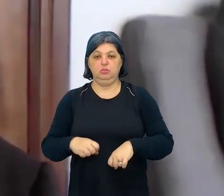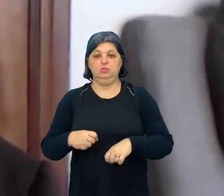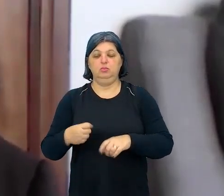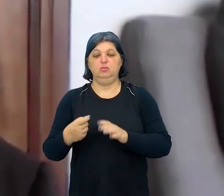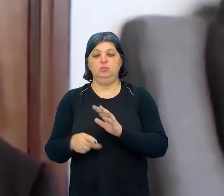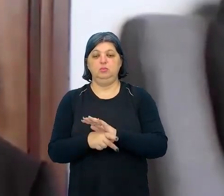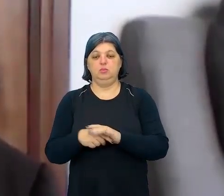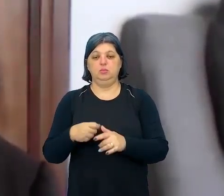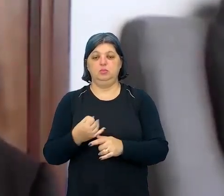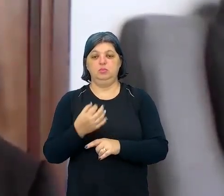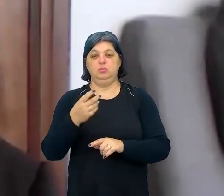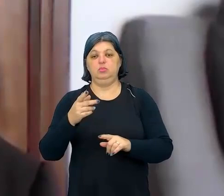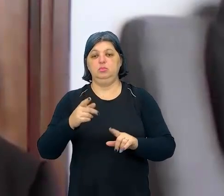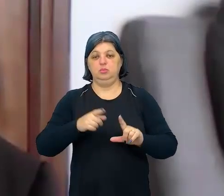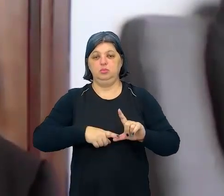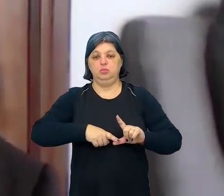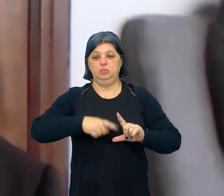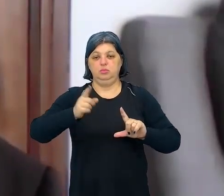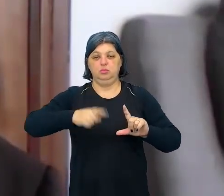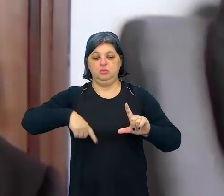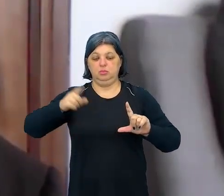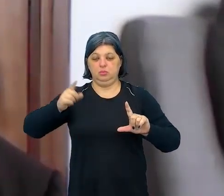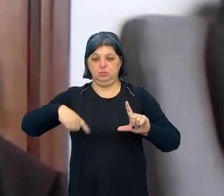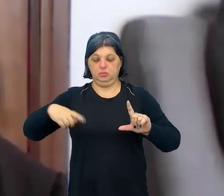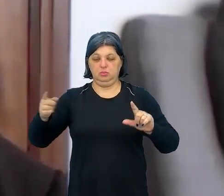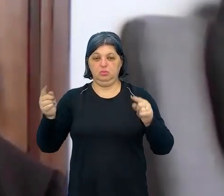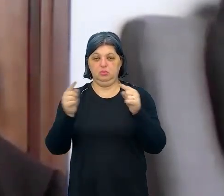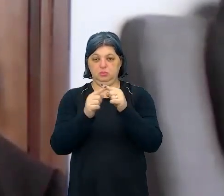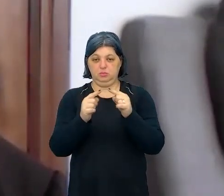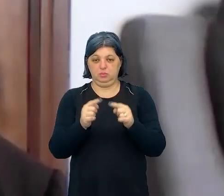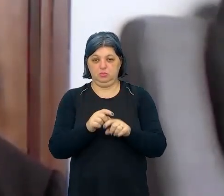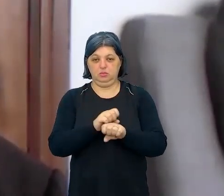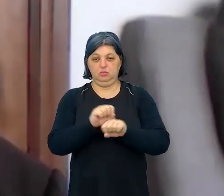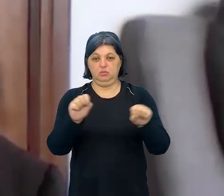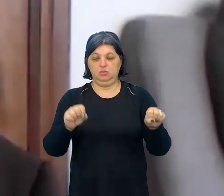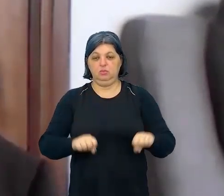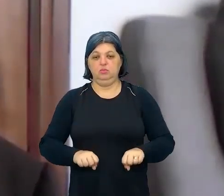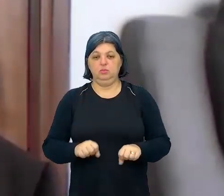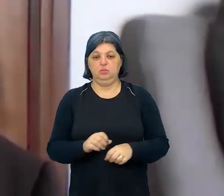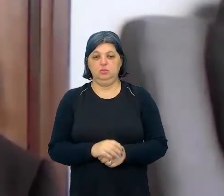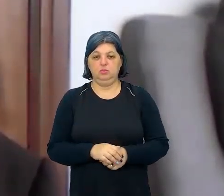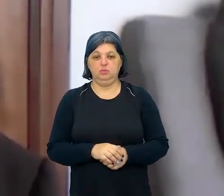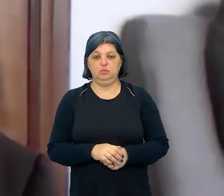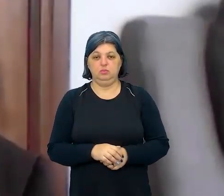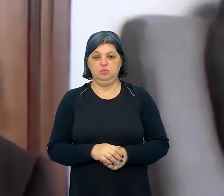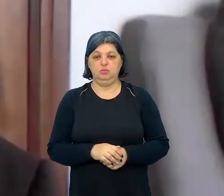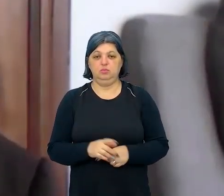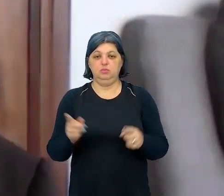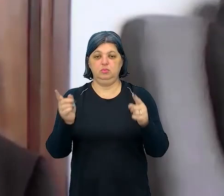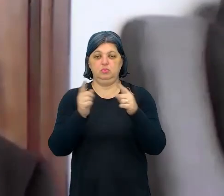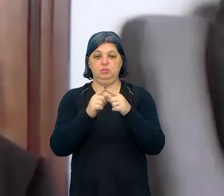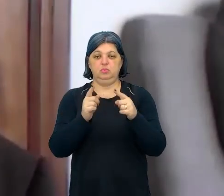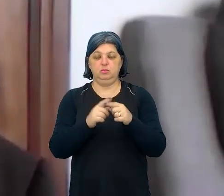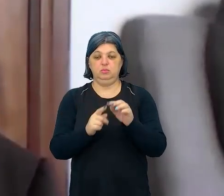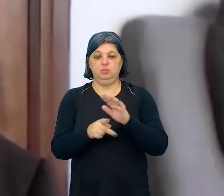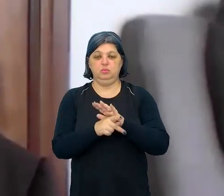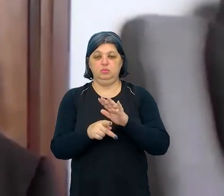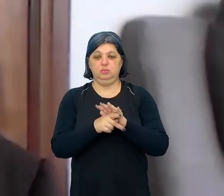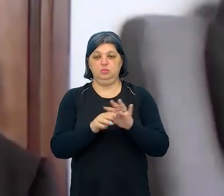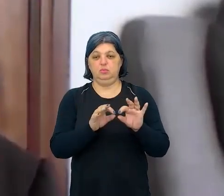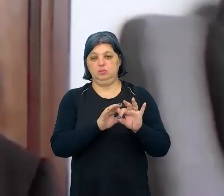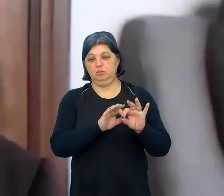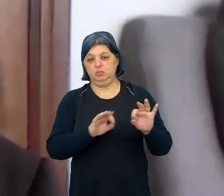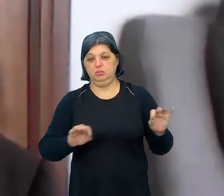representação gráfica, né? Ele associa os sistemas, né? A associação de uma equação linear do